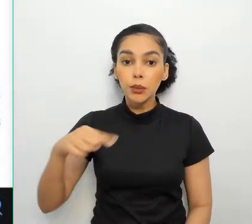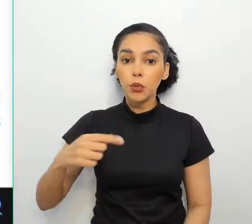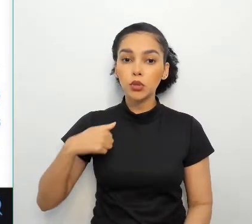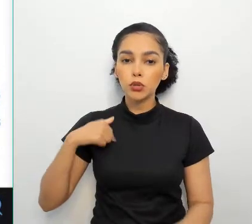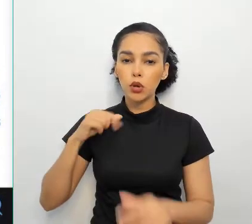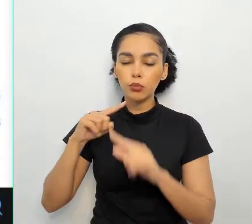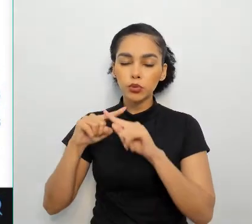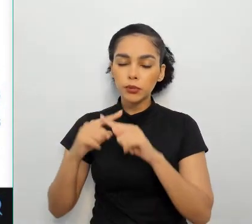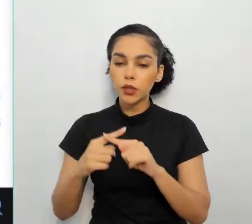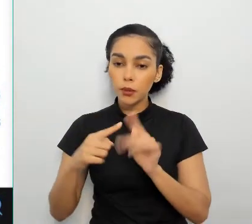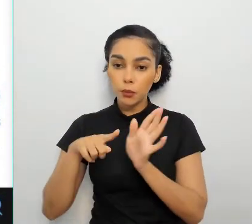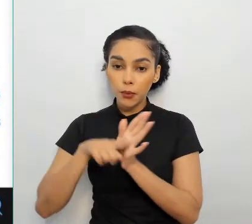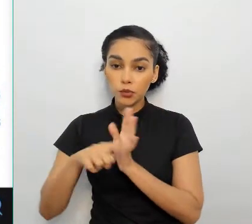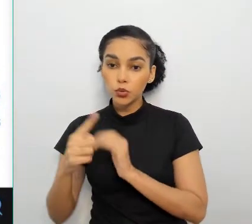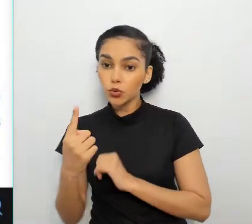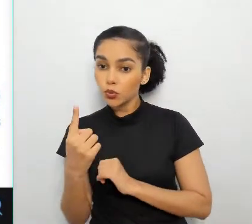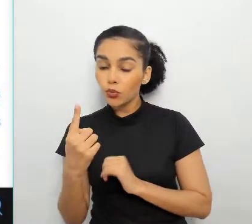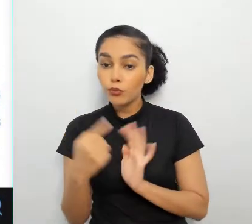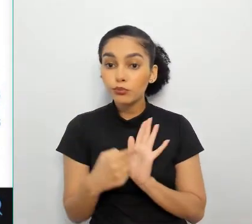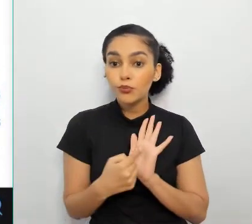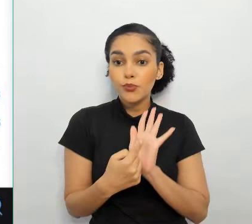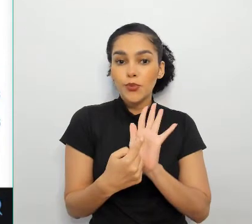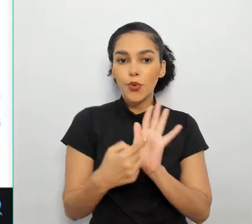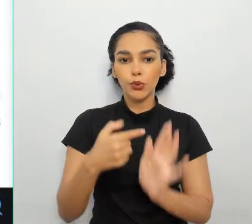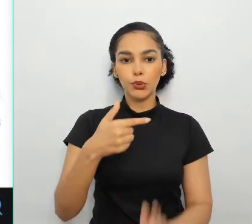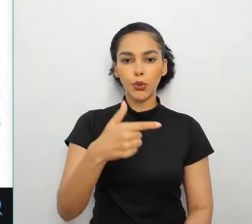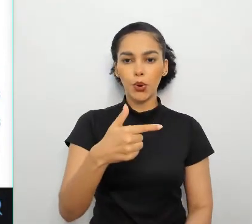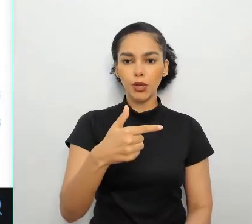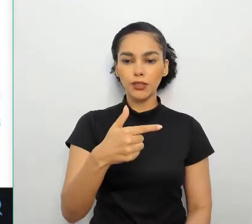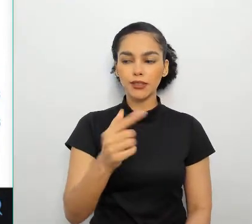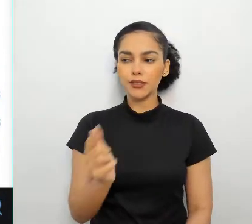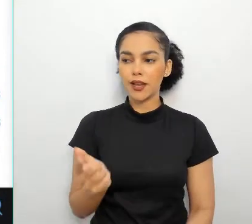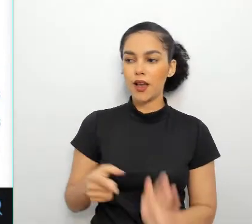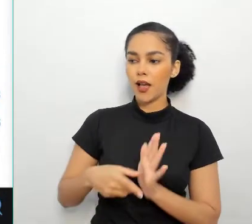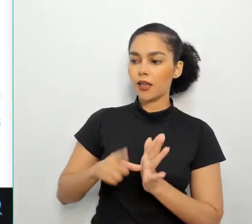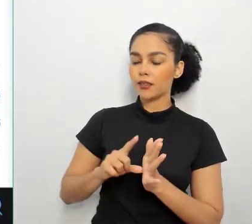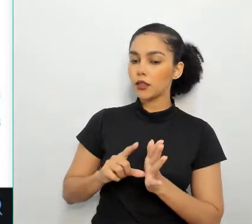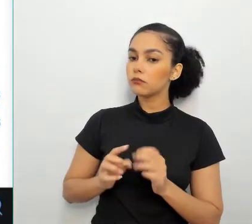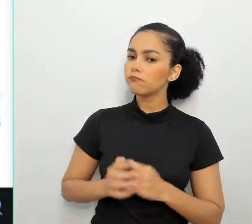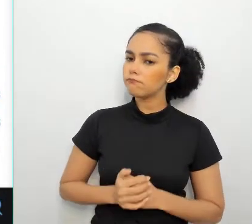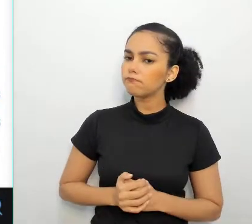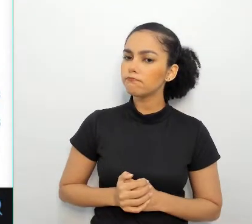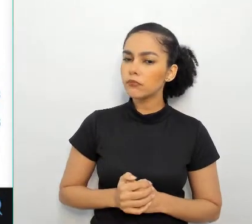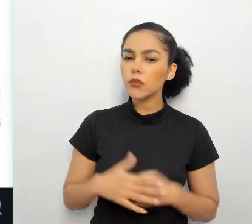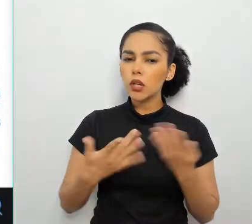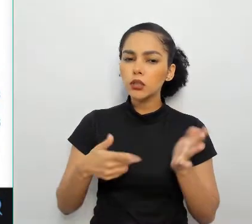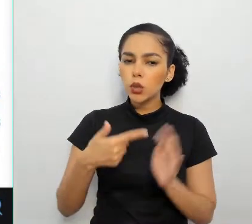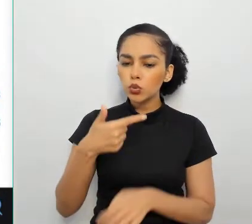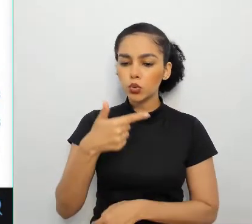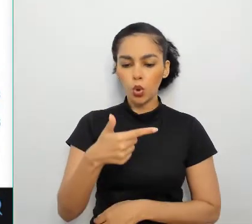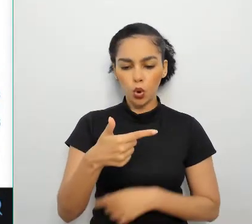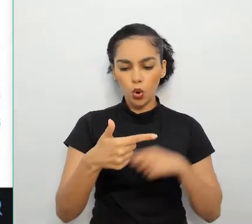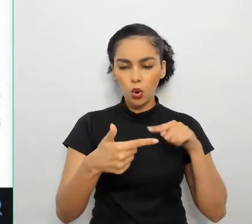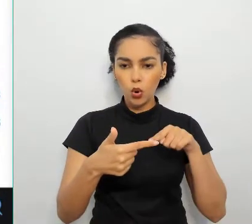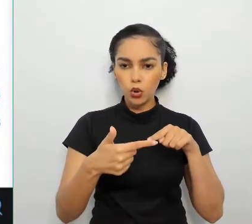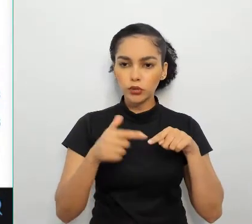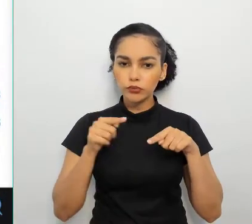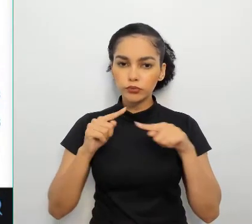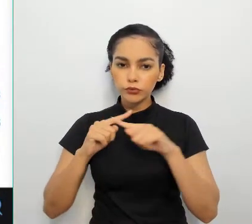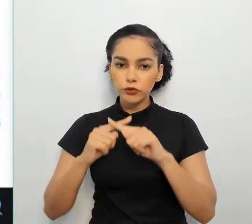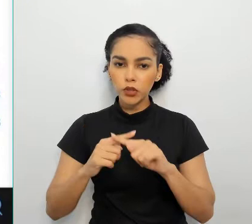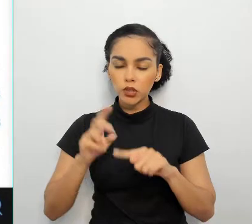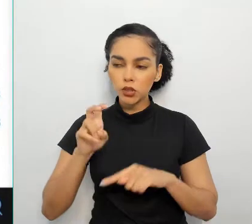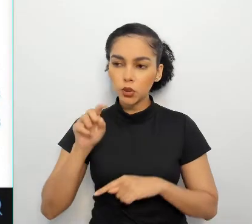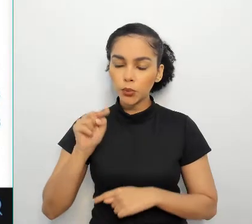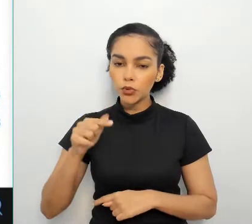1 e fiz outras continhas, fez aparecer esse 2 aqui na frente. Então, esse 2 que apareceu, o dobro de